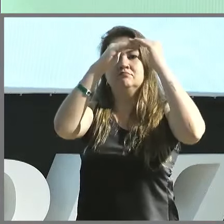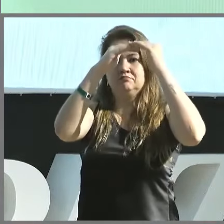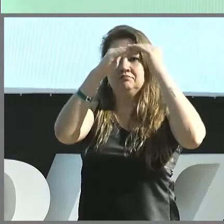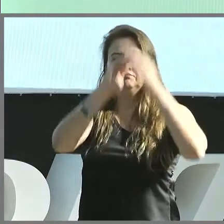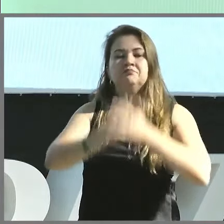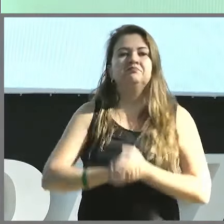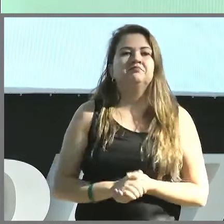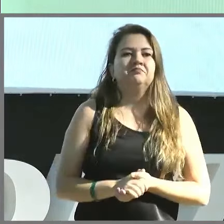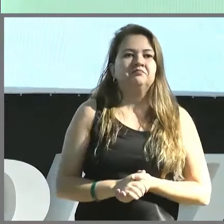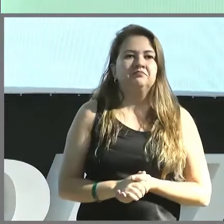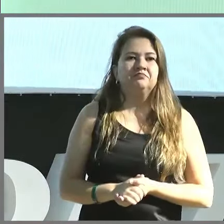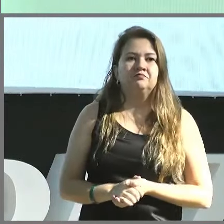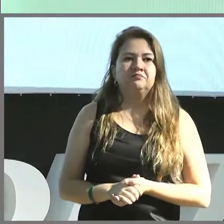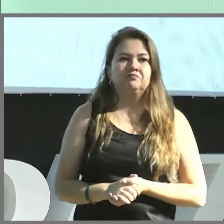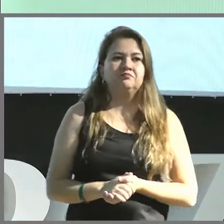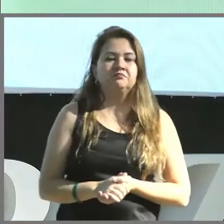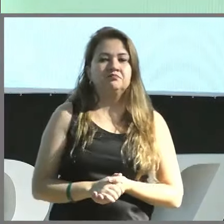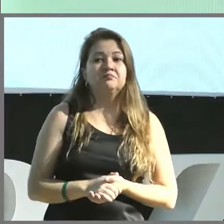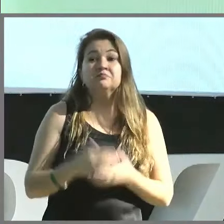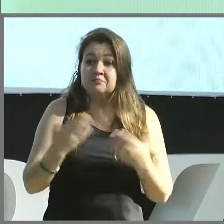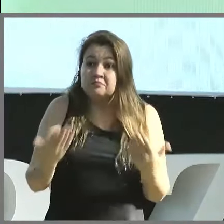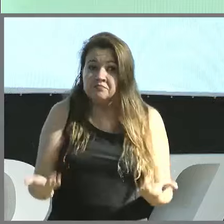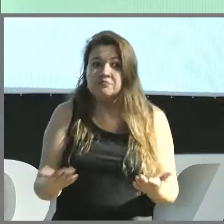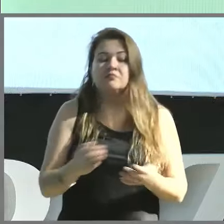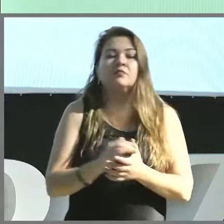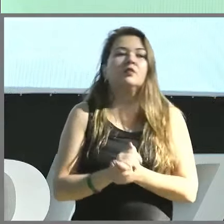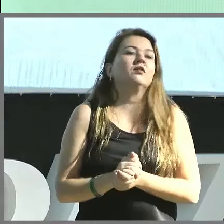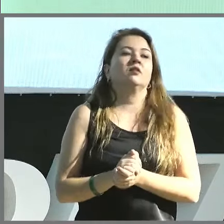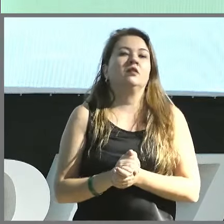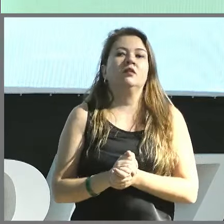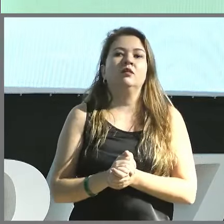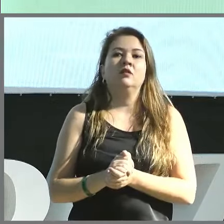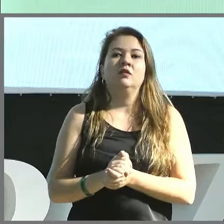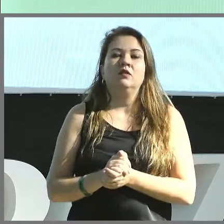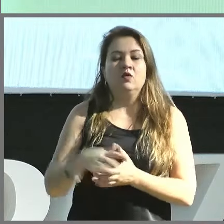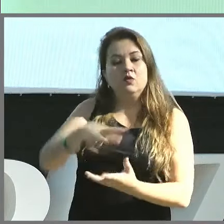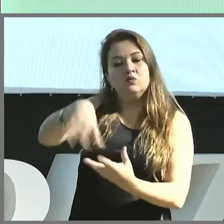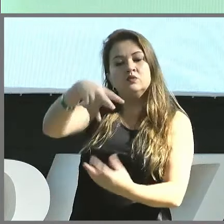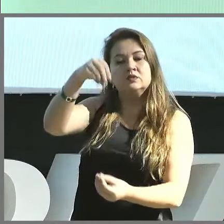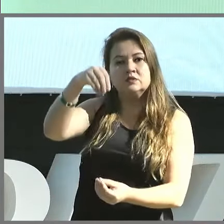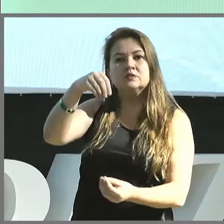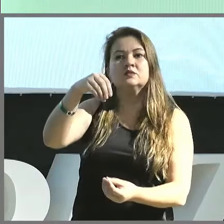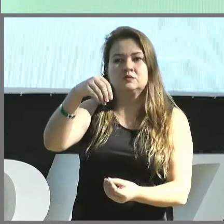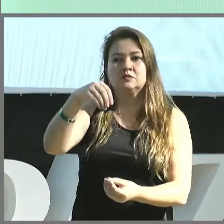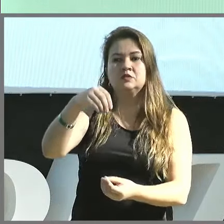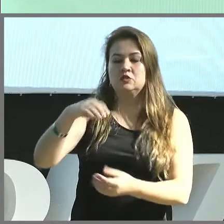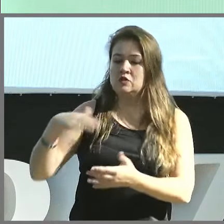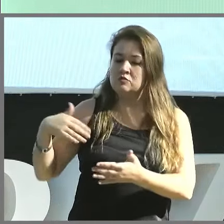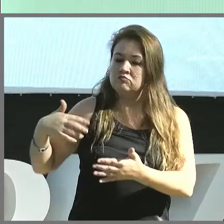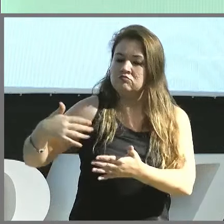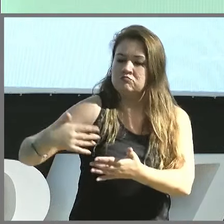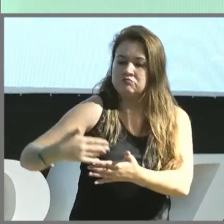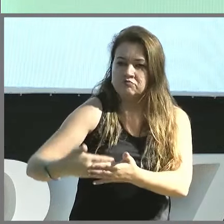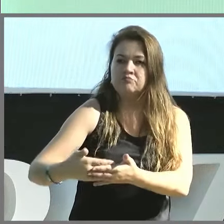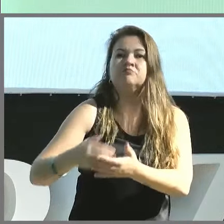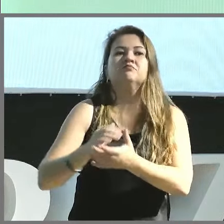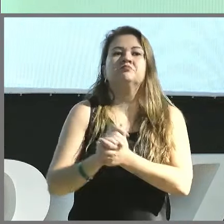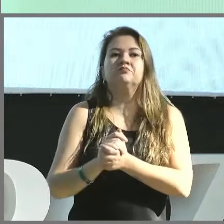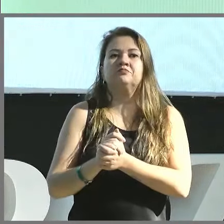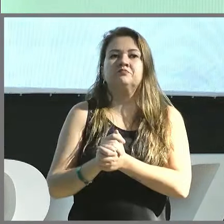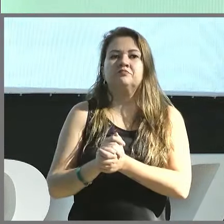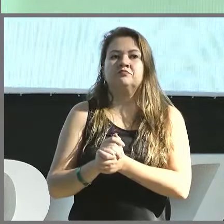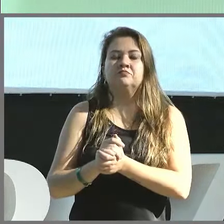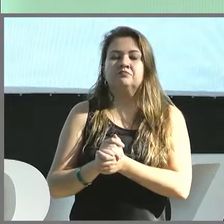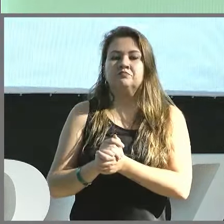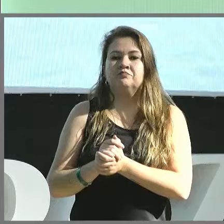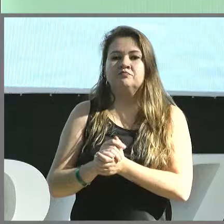dinâmica universal. Foi, portanto, ao Espiritismo nestes dias que coube